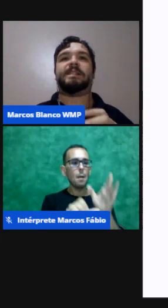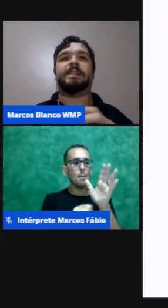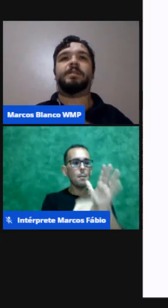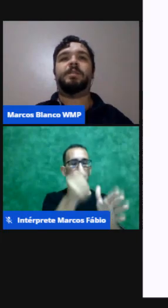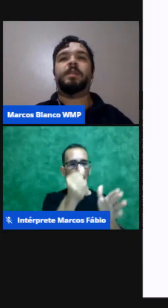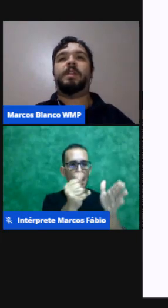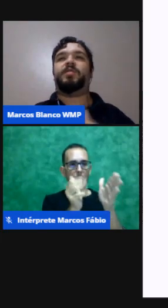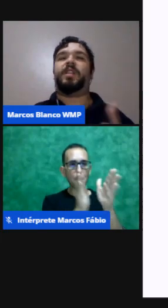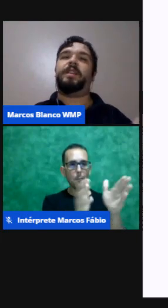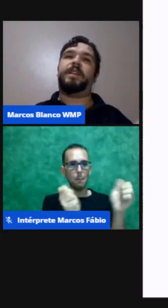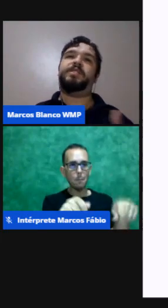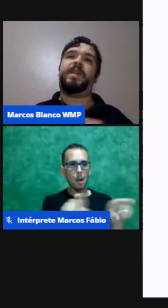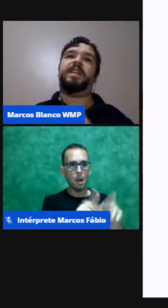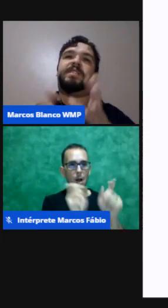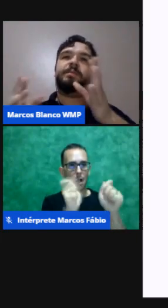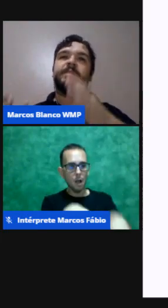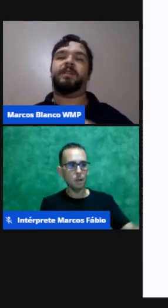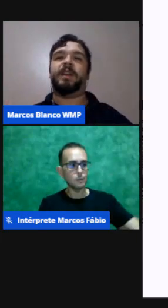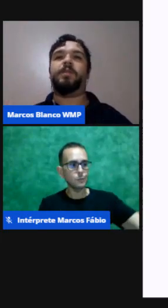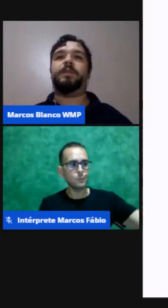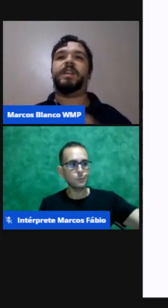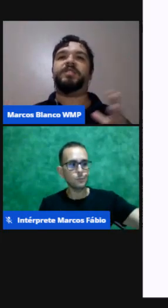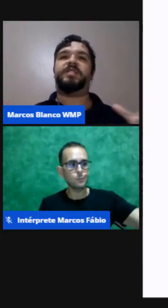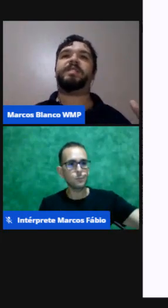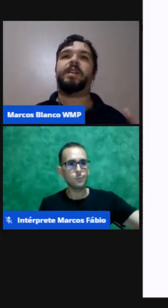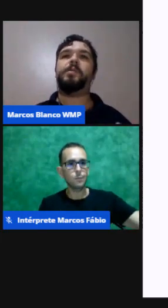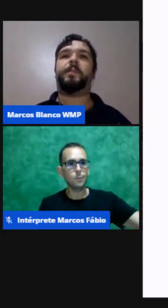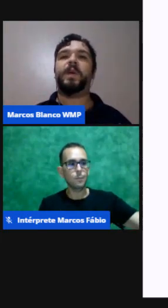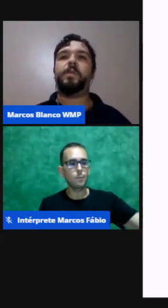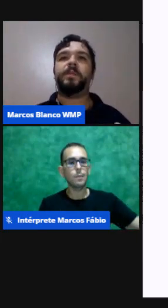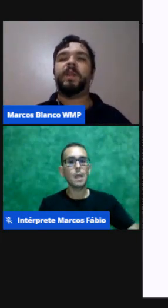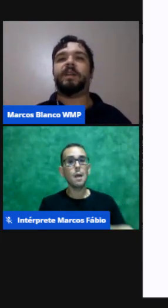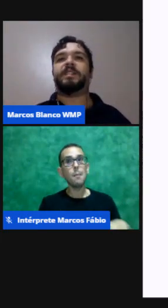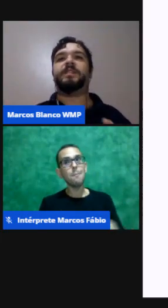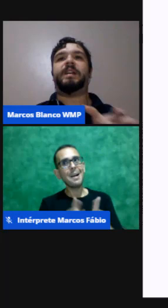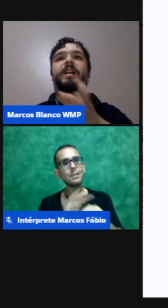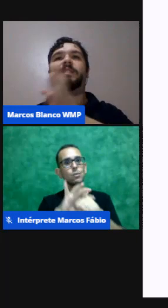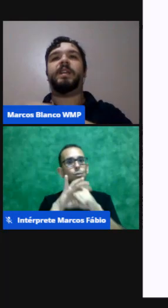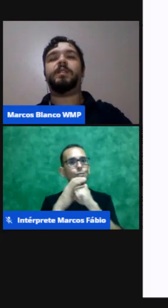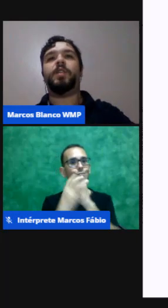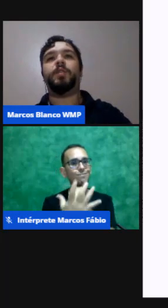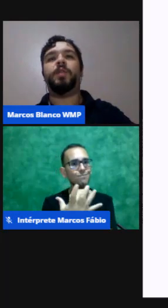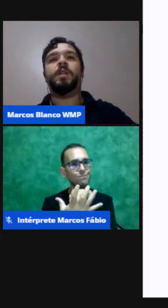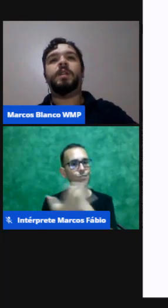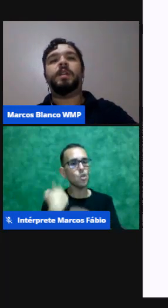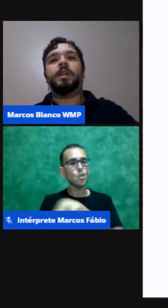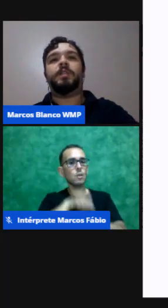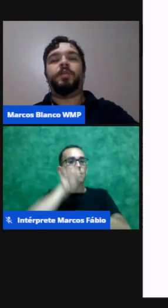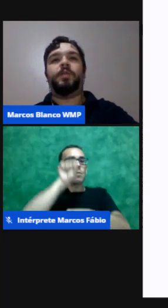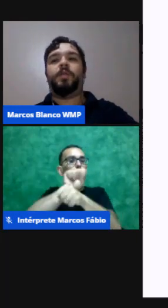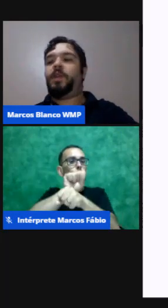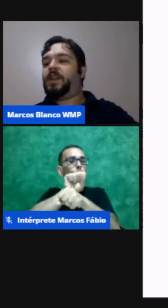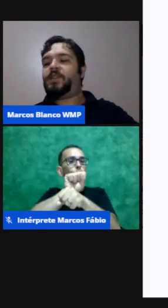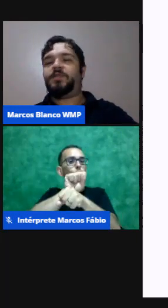a conversar com a população. Só que, infelizmente, devido à Covid, a gente interrompeu as atividades e retornou no